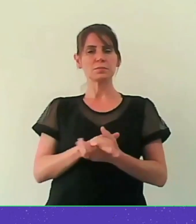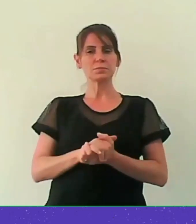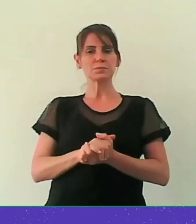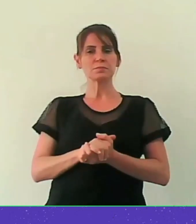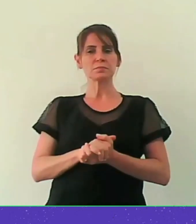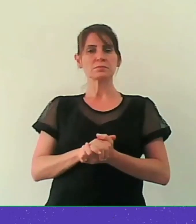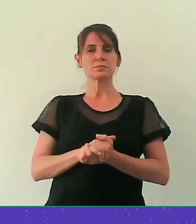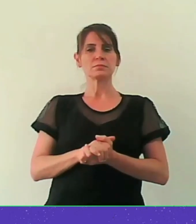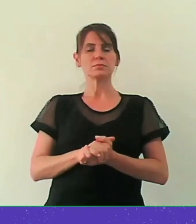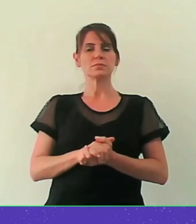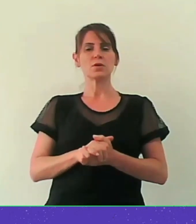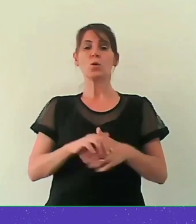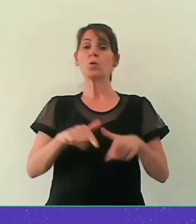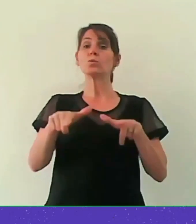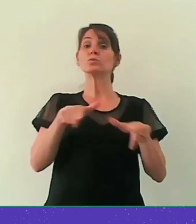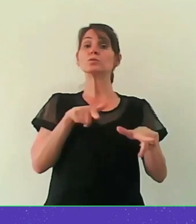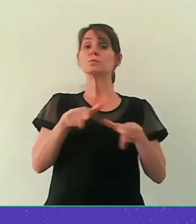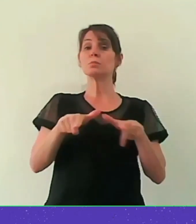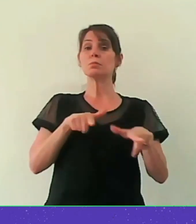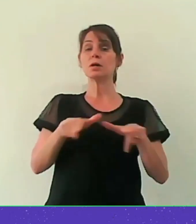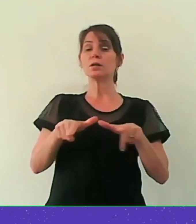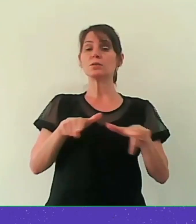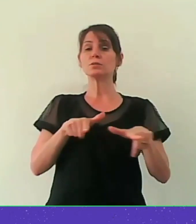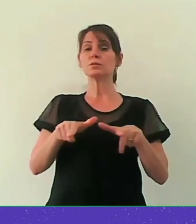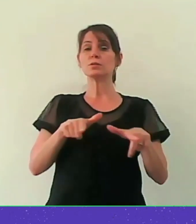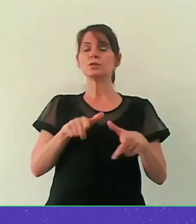O trabalho,